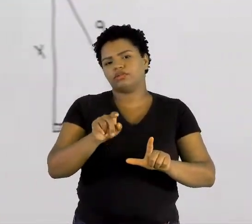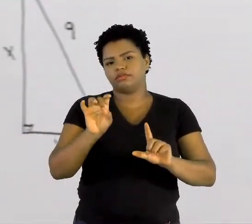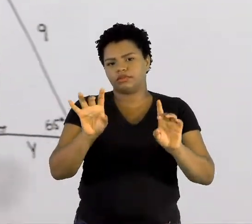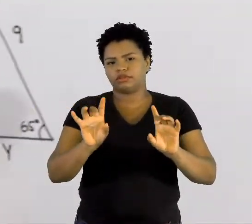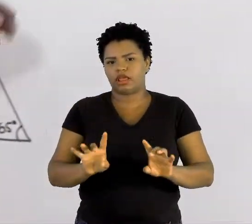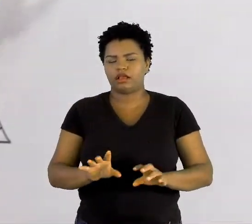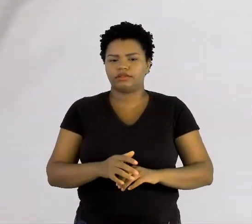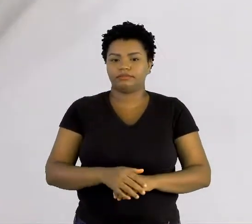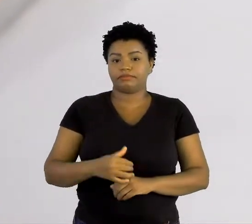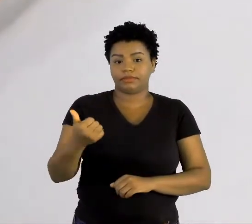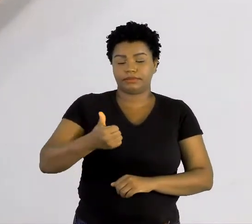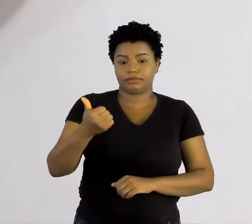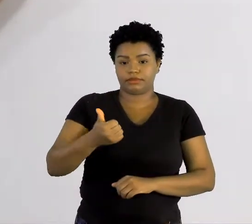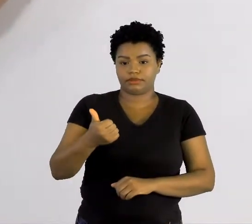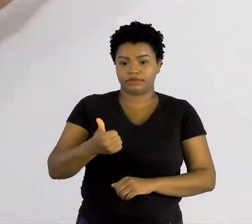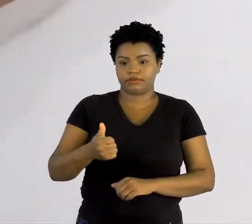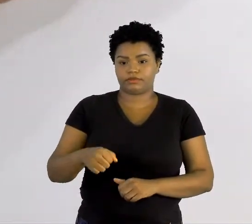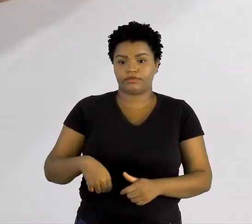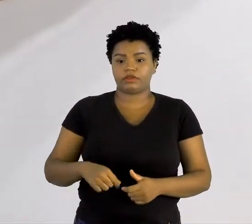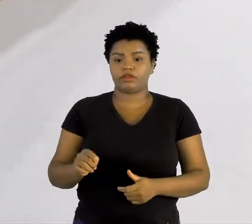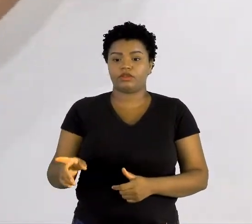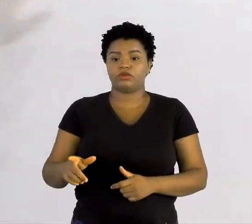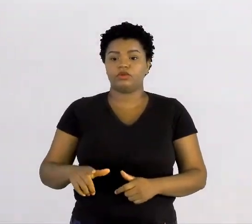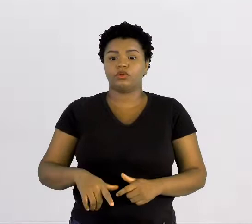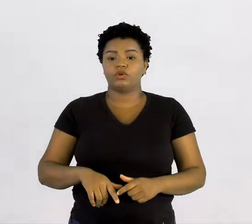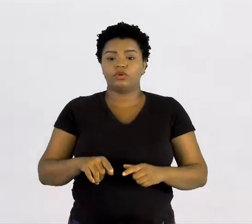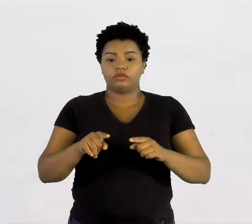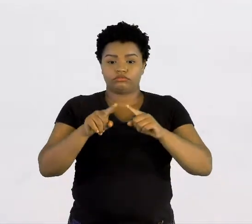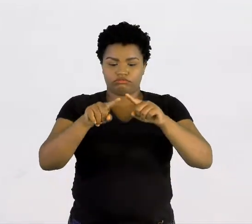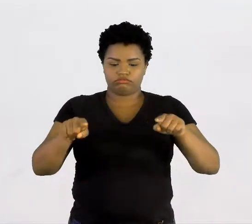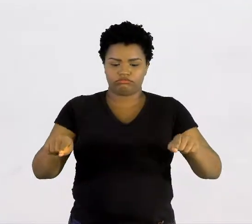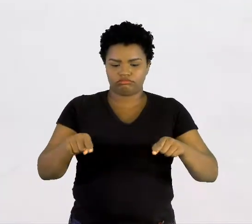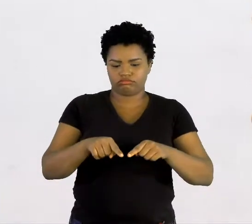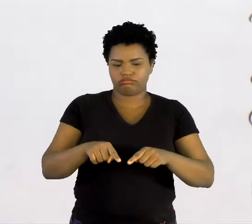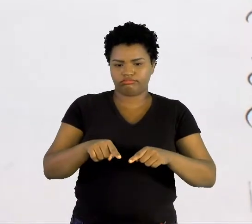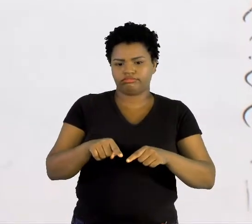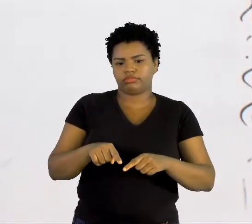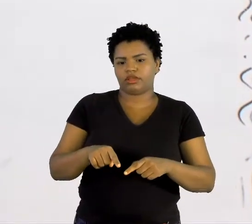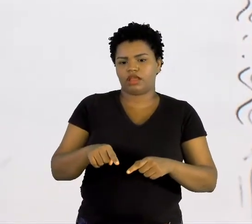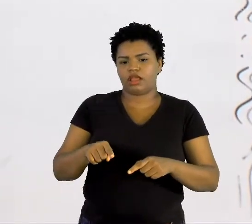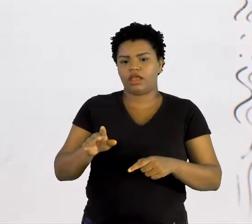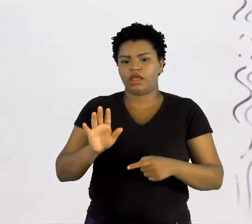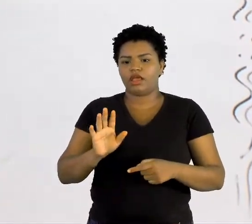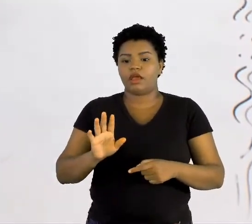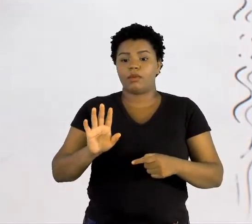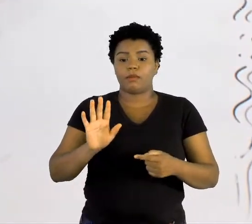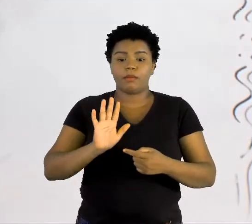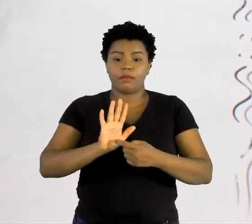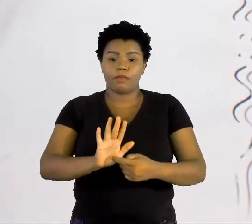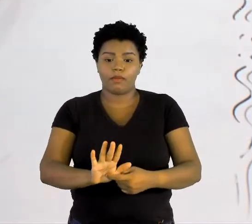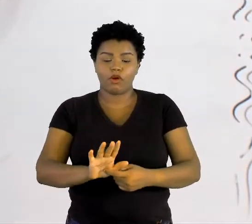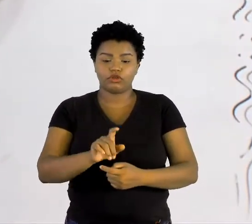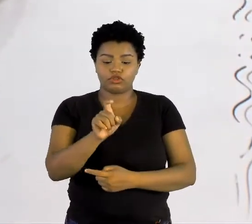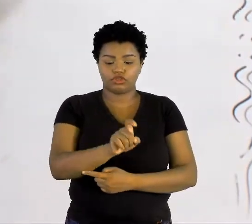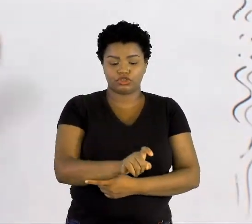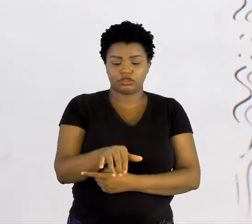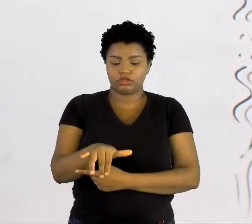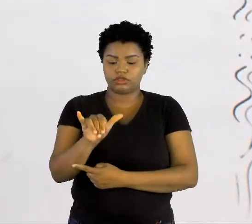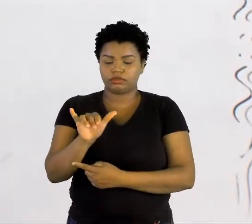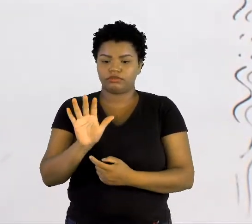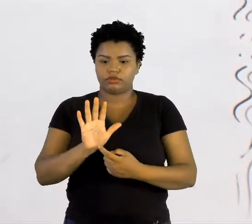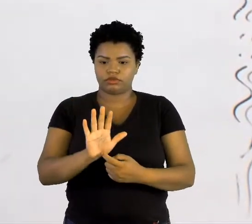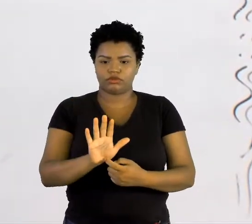Primeiro, no triângulo retângulo, determine as medidas x e y indicadas. Use seno